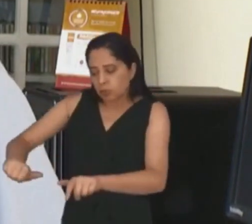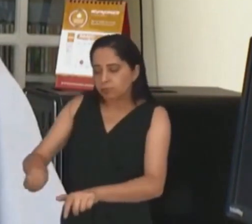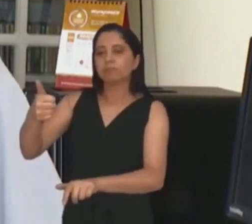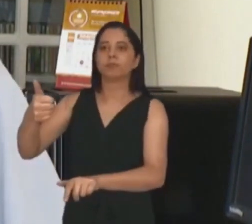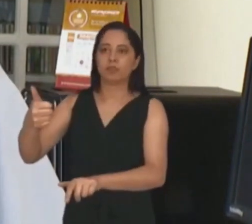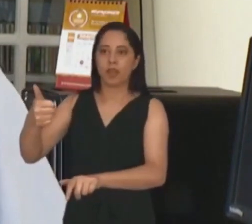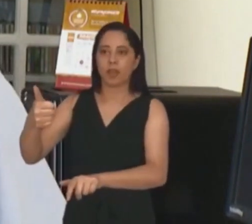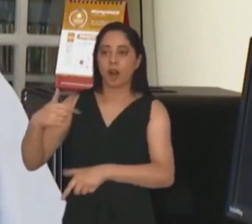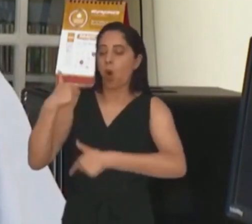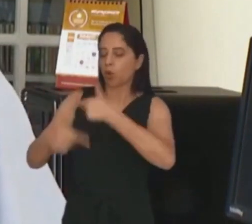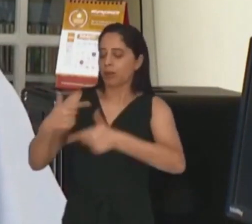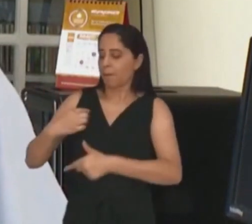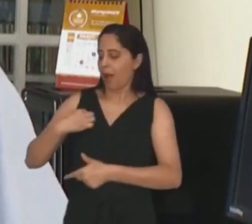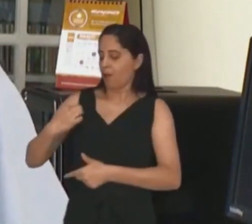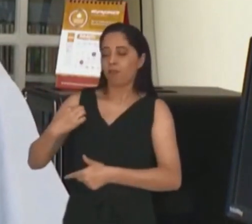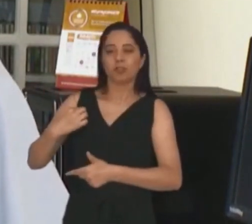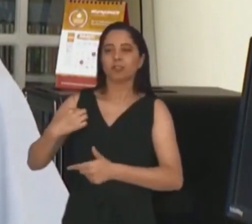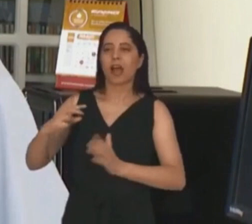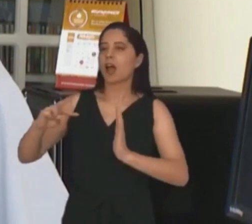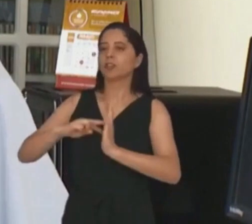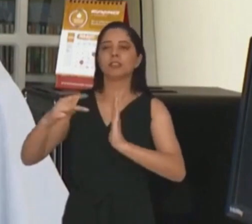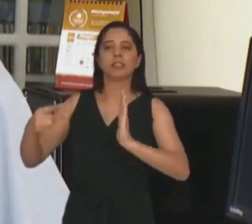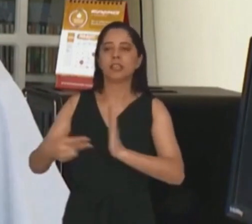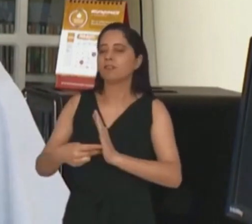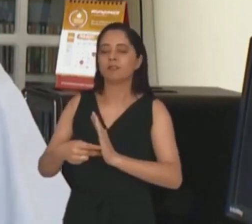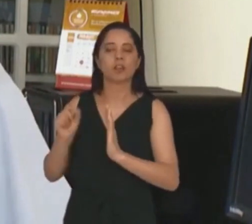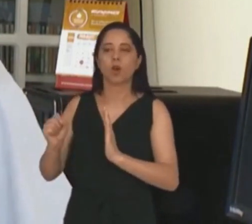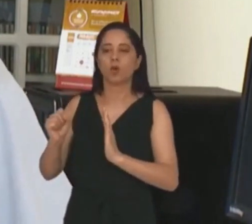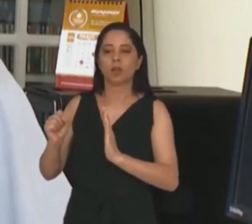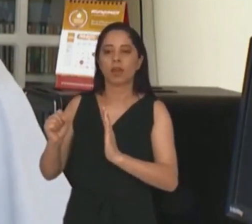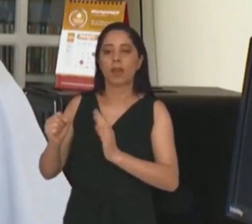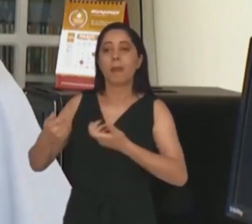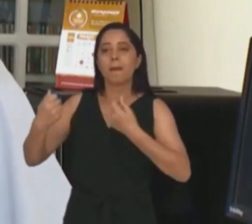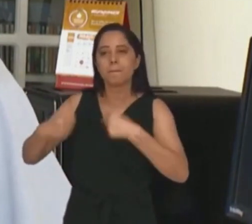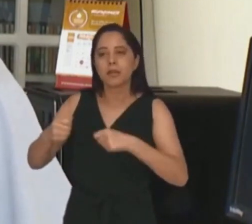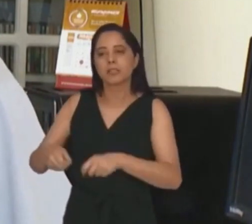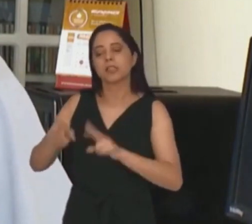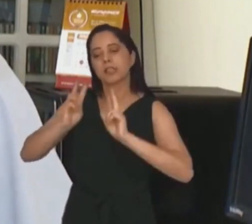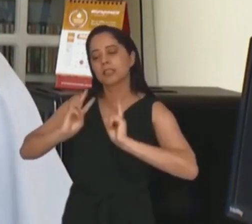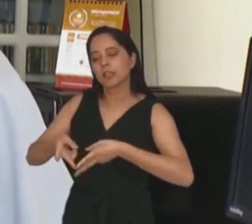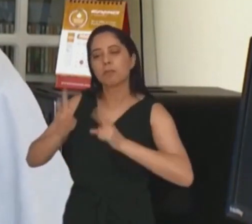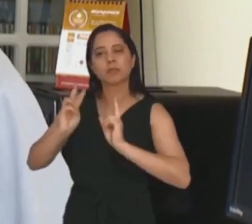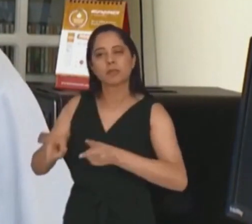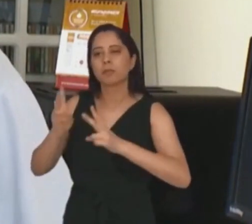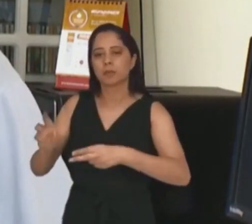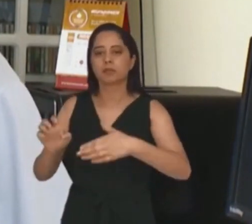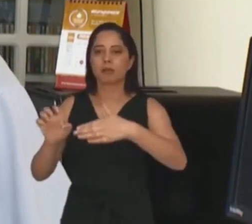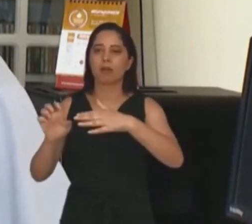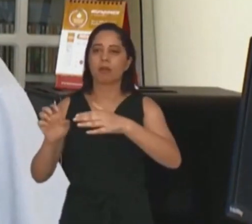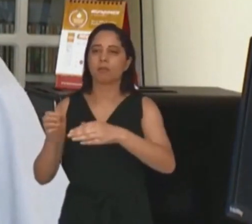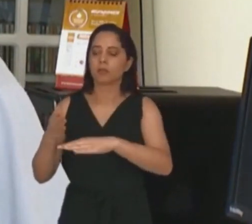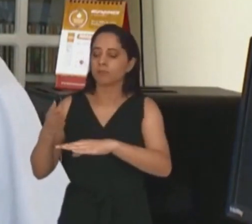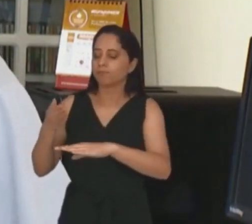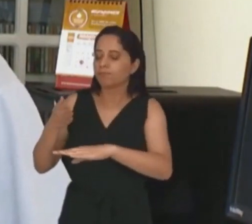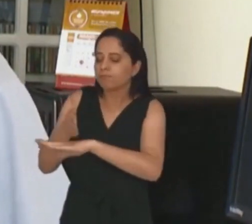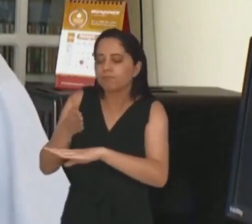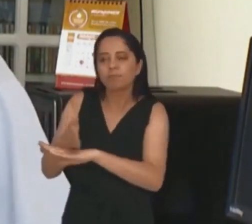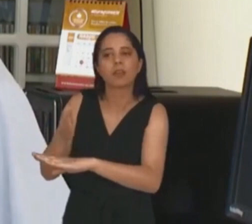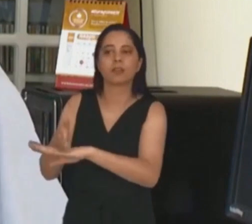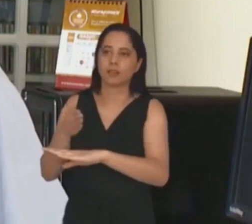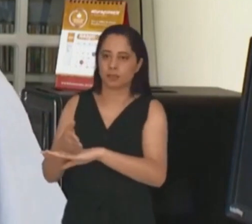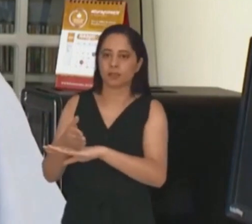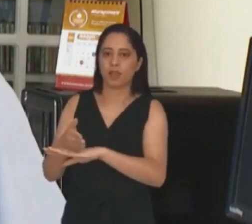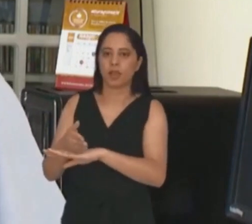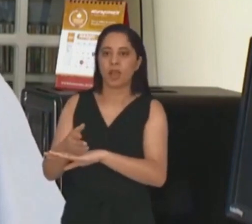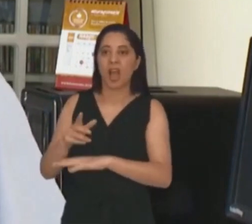que estão envolvidas. Eu falo que o trabalho voluntário é uma ferramenta que não pode faltar em nenhuma instituição, em nenhuma empresa, ele